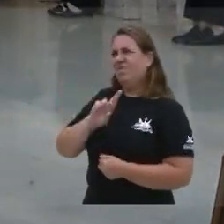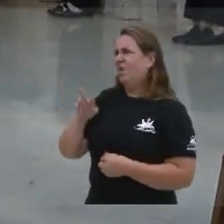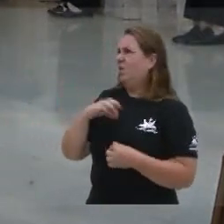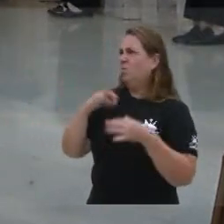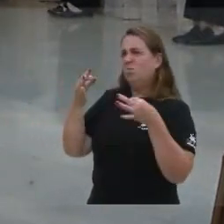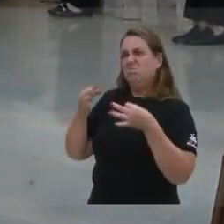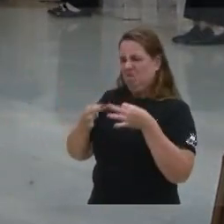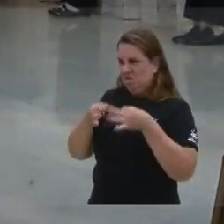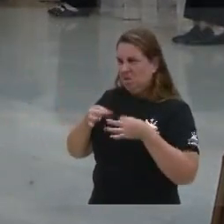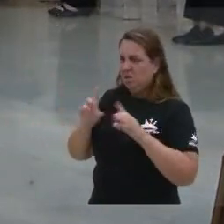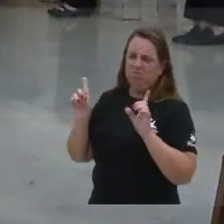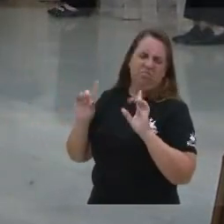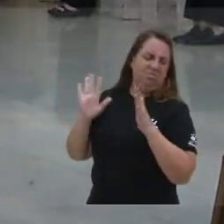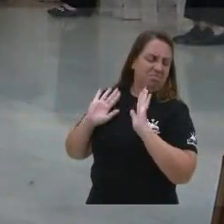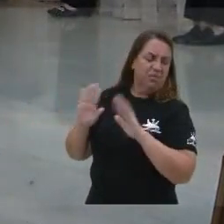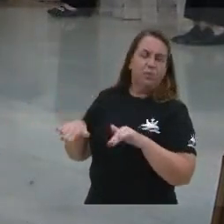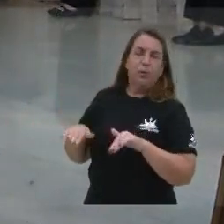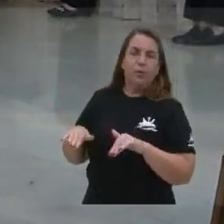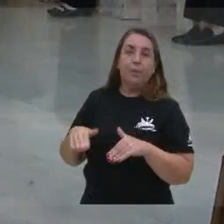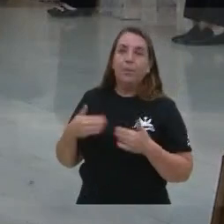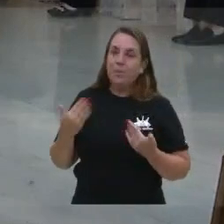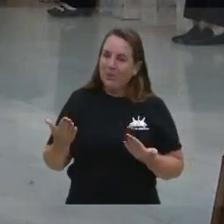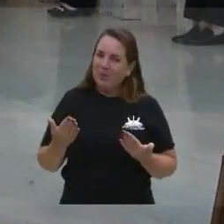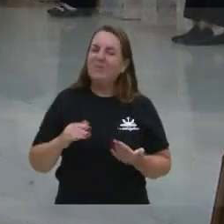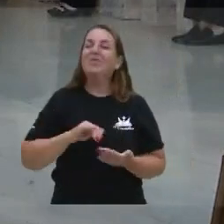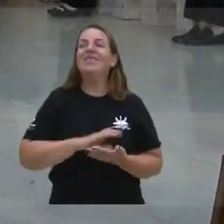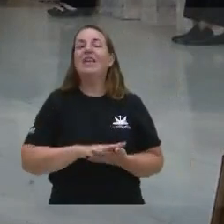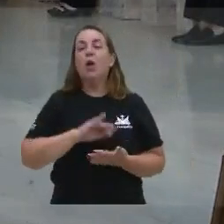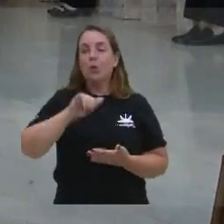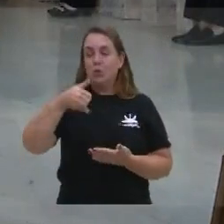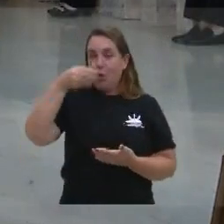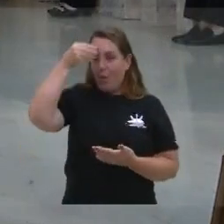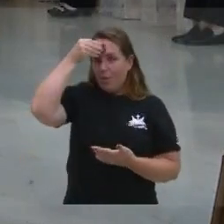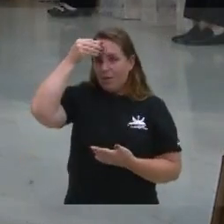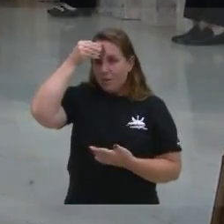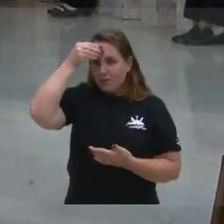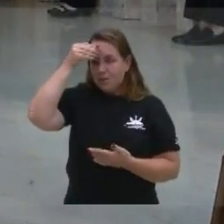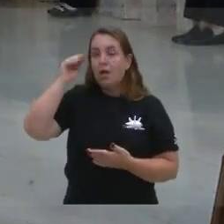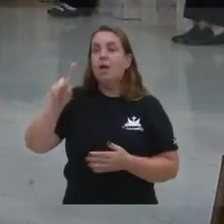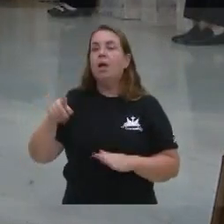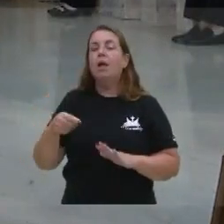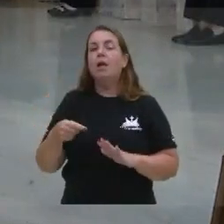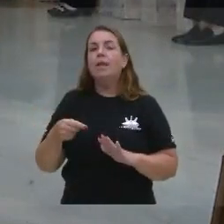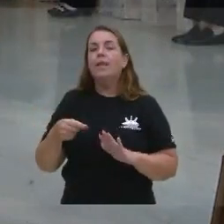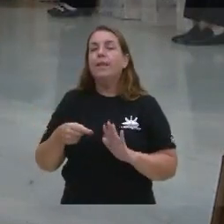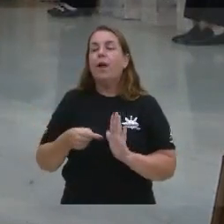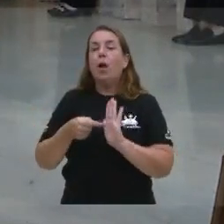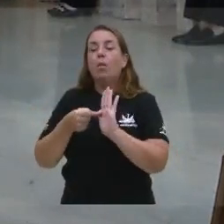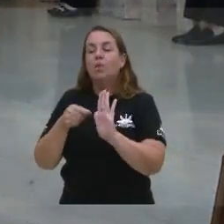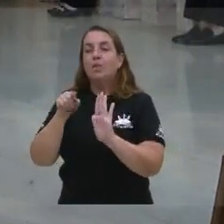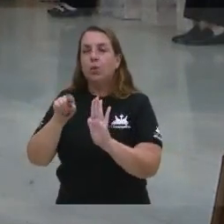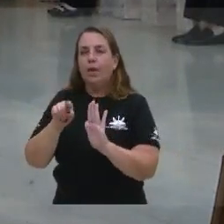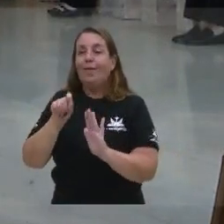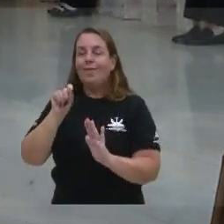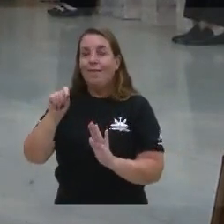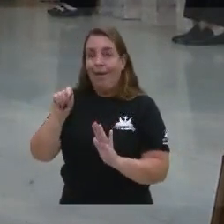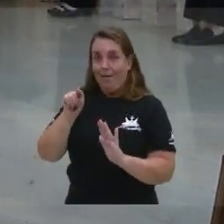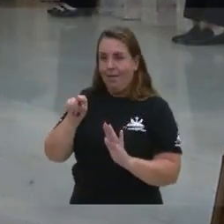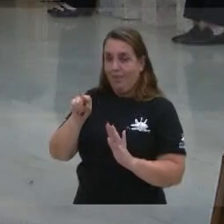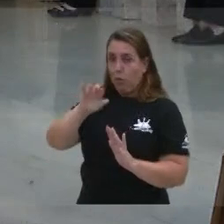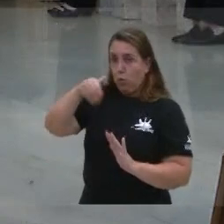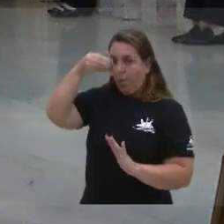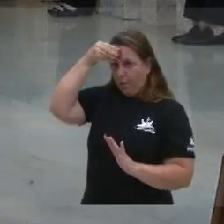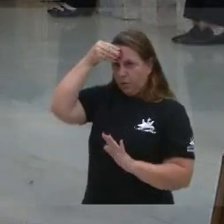É impressionante que o João, a tradição diz que ele era o segundo discípulo.